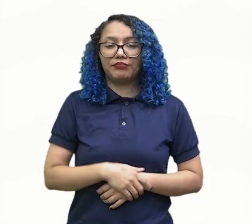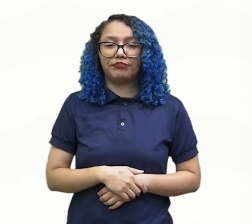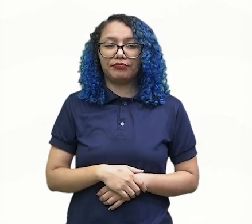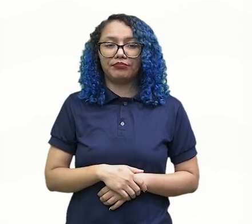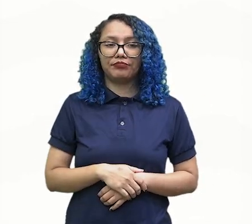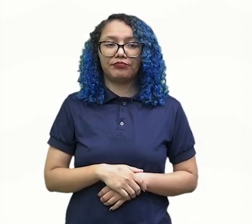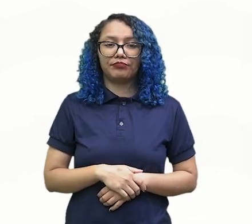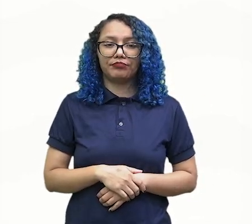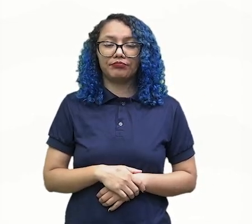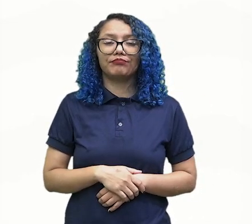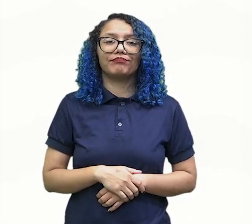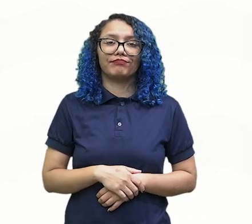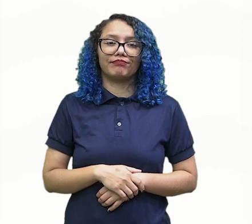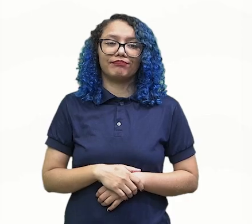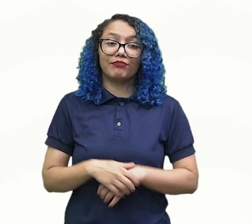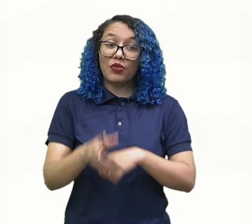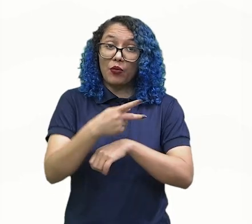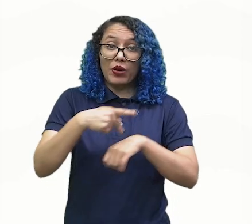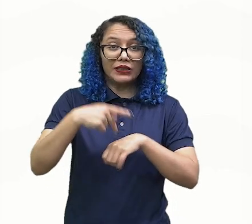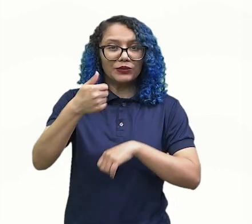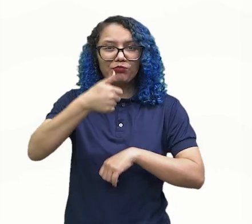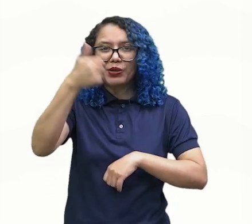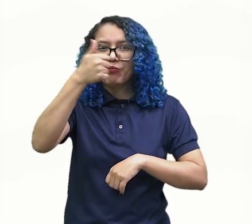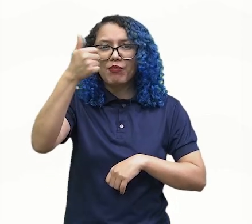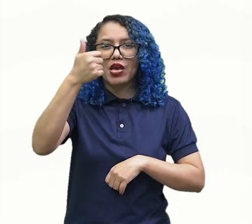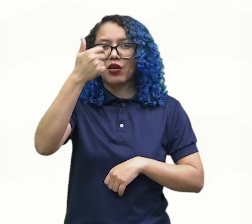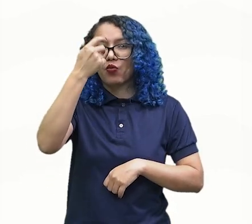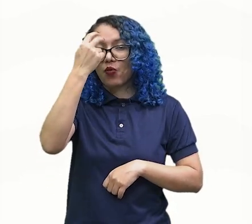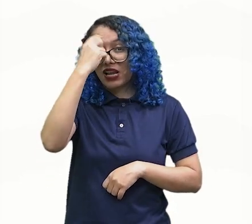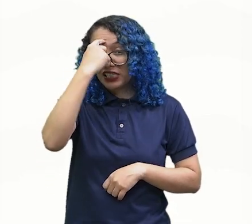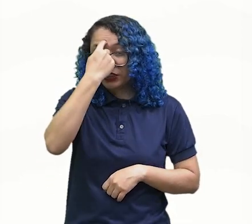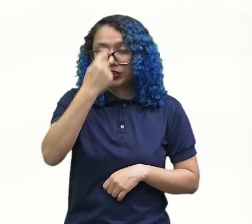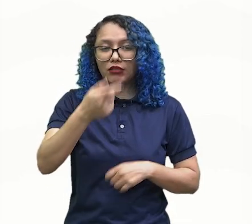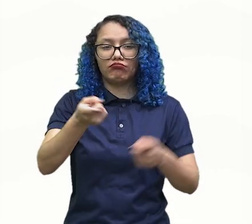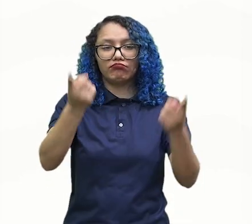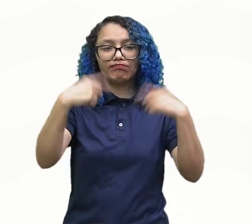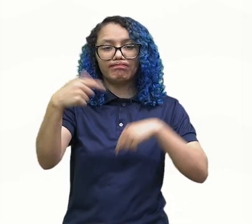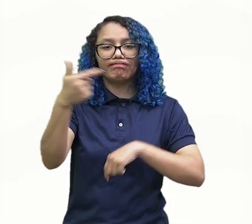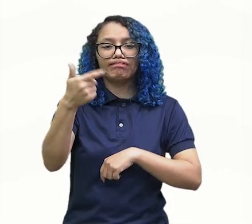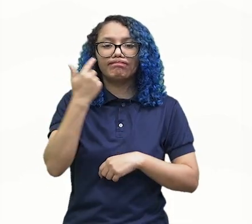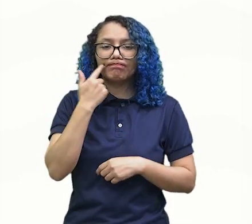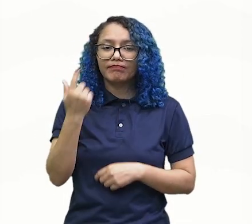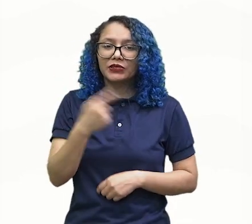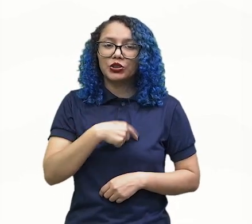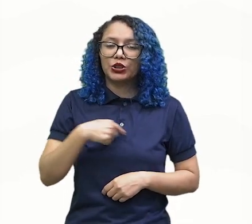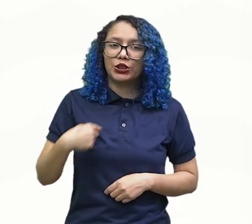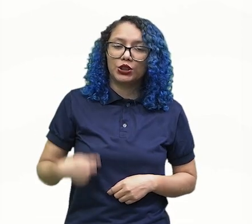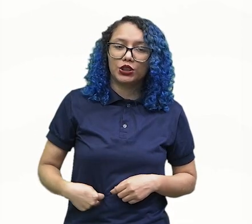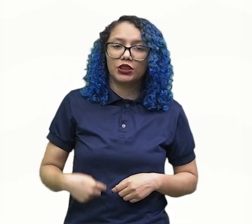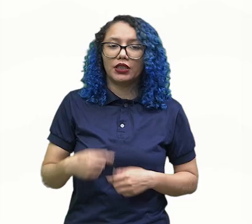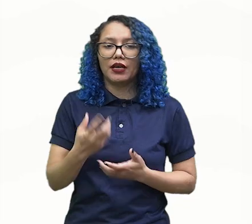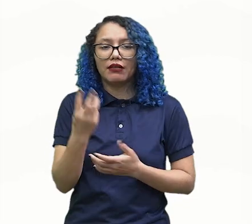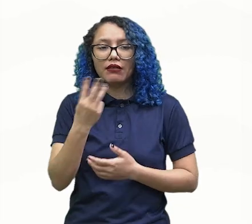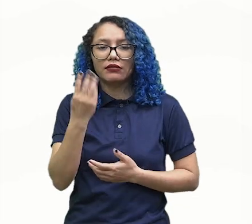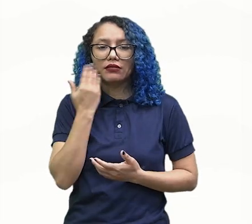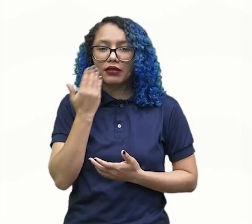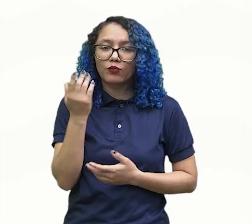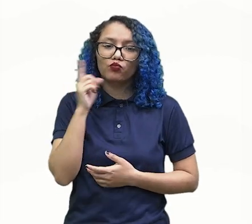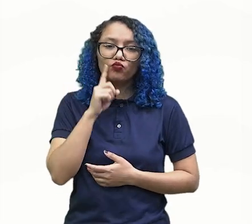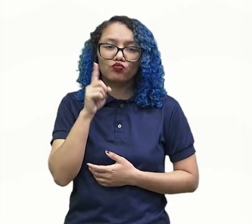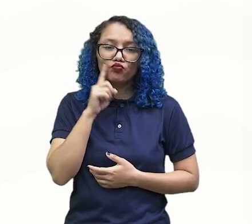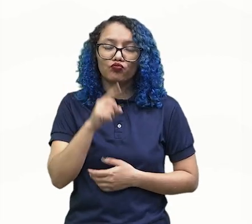do planeta vai ser a Índia. Em segundo, nós teremos aí a China, seguido